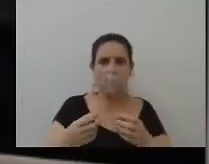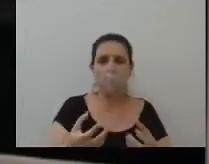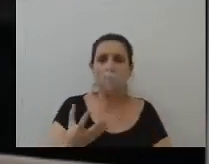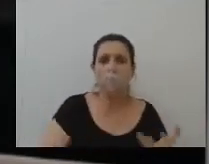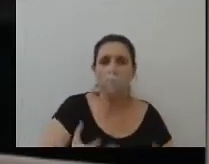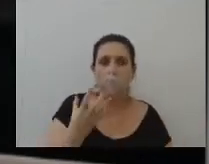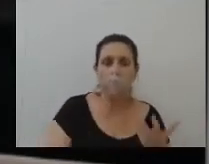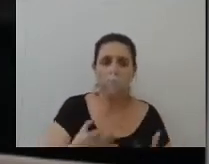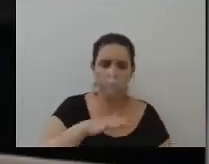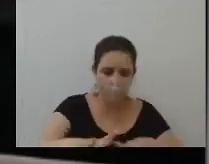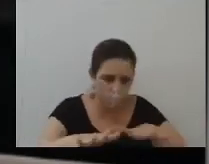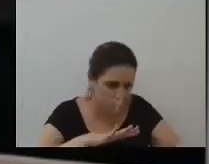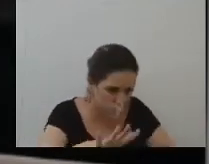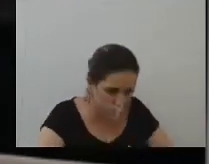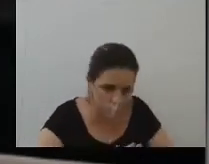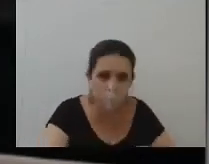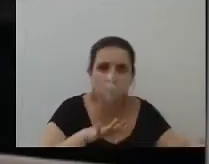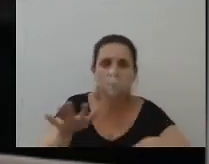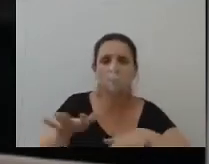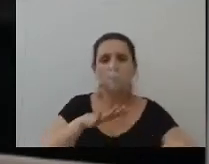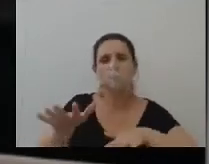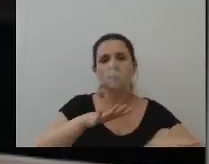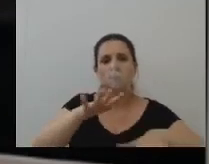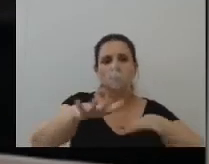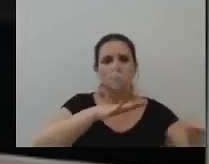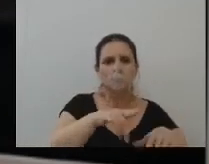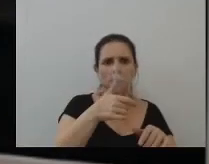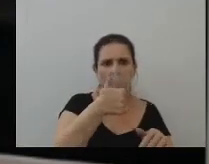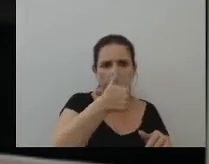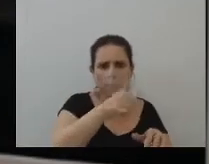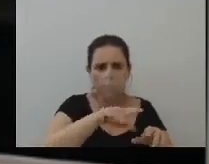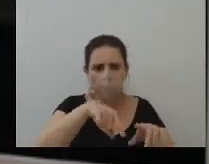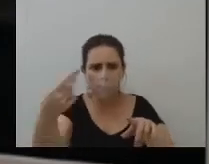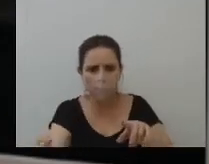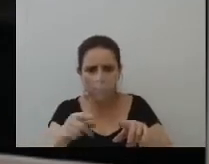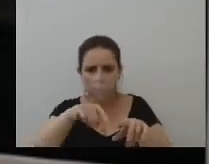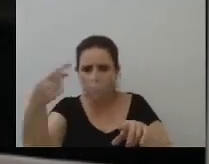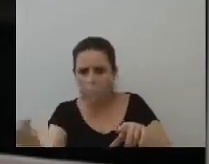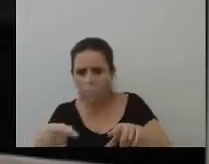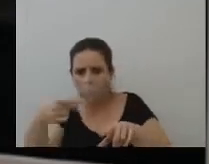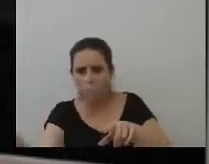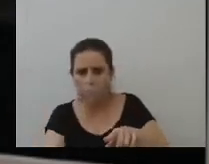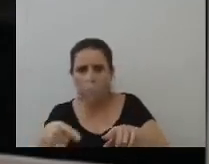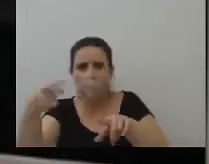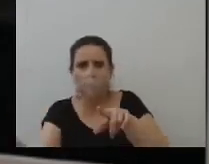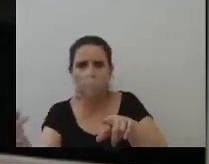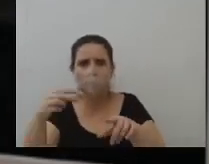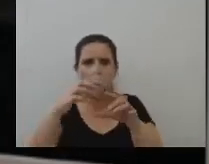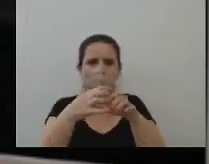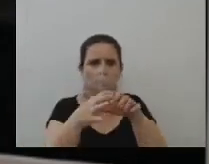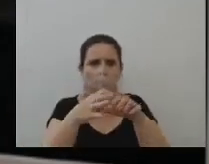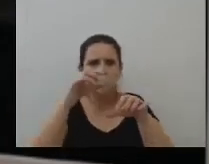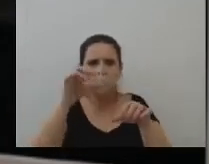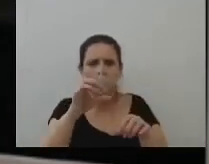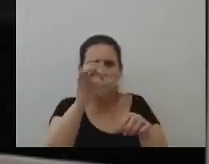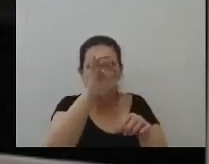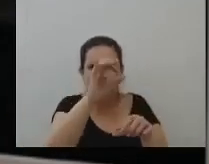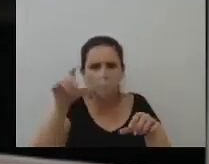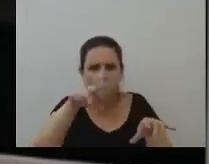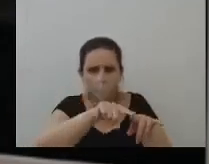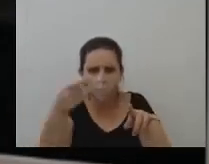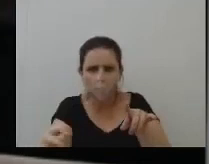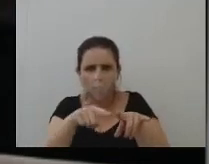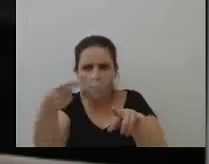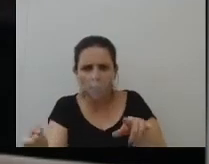uma agitação maior da primeira molécula e aí vai passando para outra, que vai passando para outra, que vai passando para outra, de forma que agora eu tenho